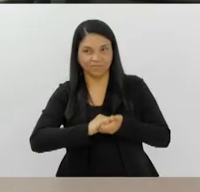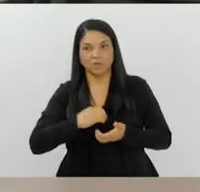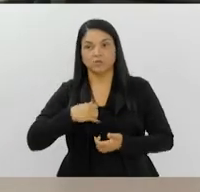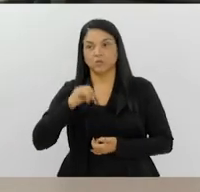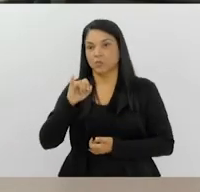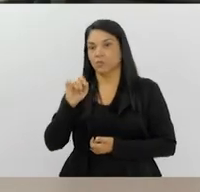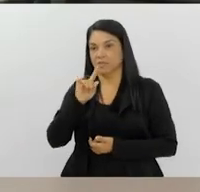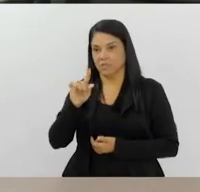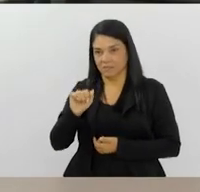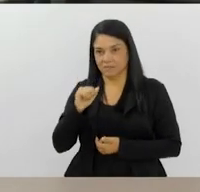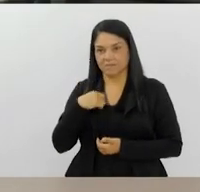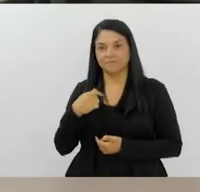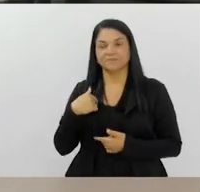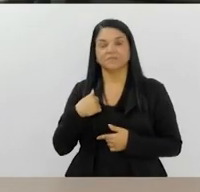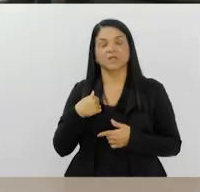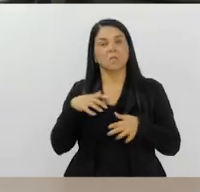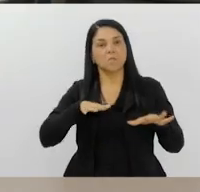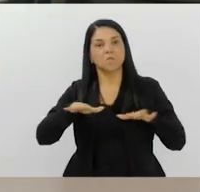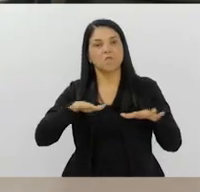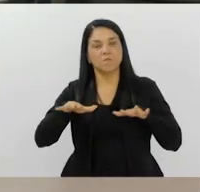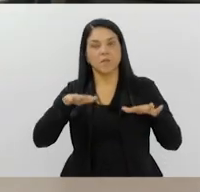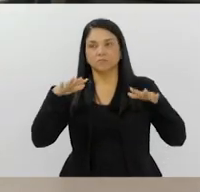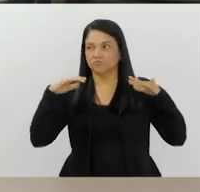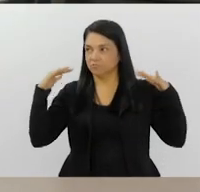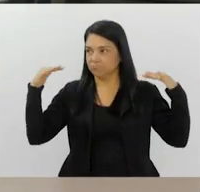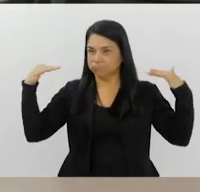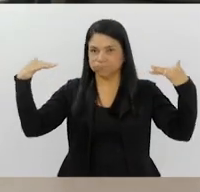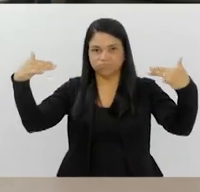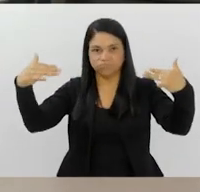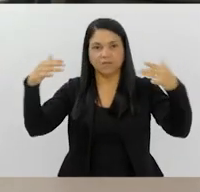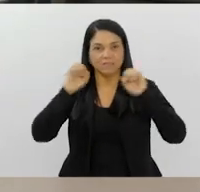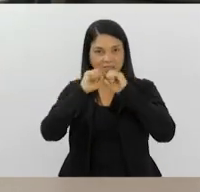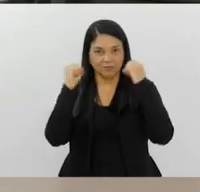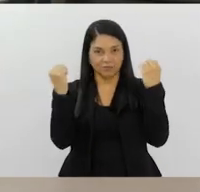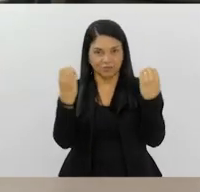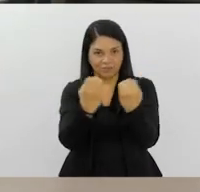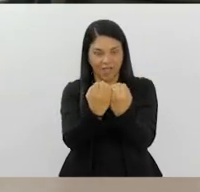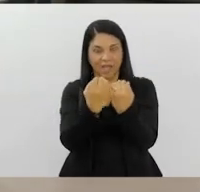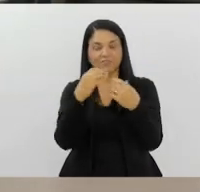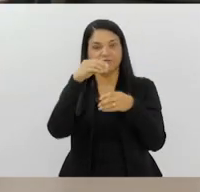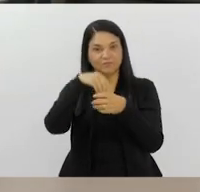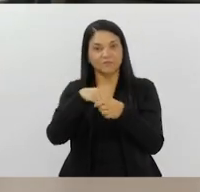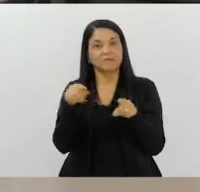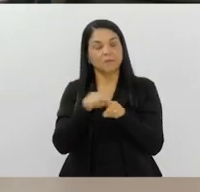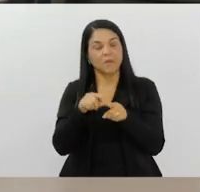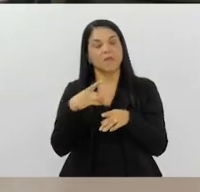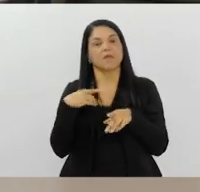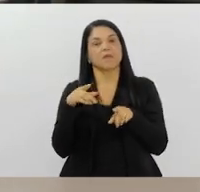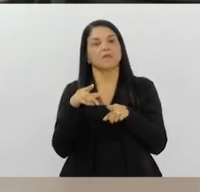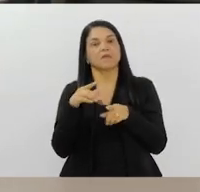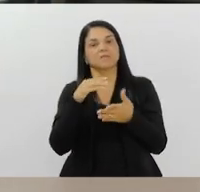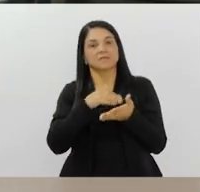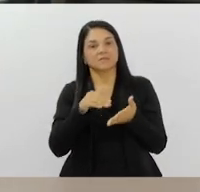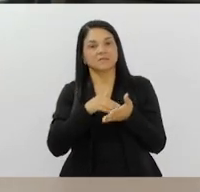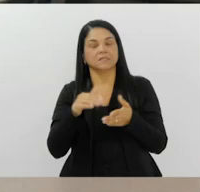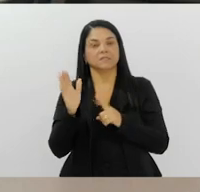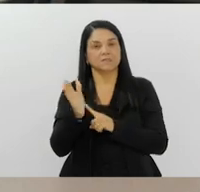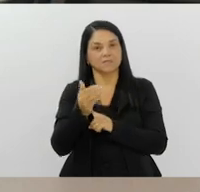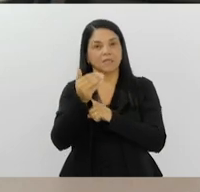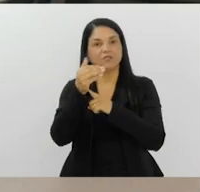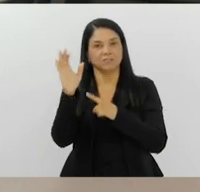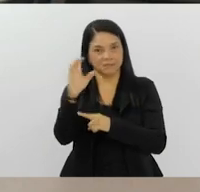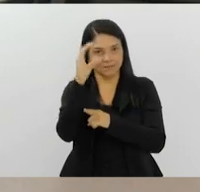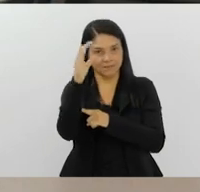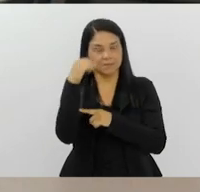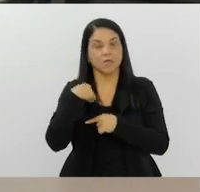sou componente do movimento feminino de arquibancada faço parte também da secretaria de ciência e tecnologia aqui do nosso município tenho 24